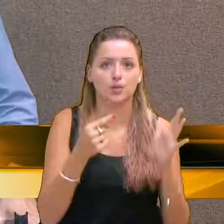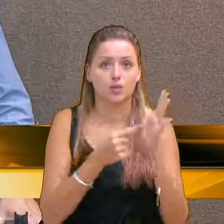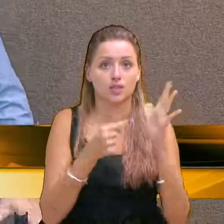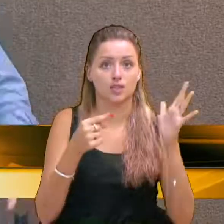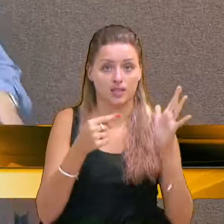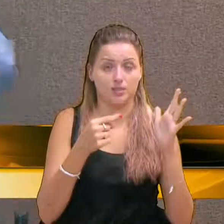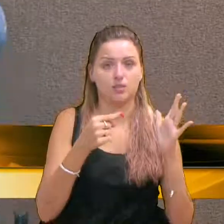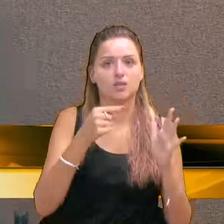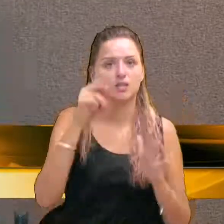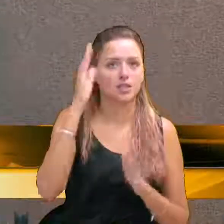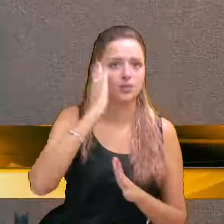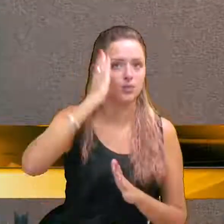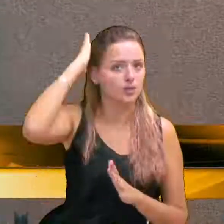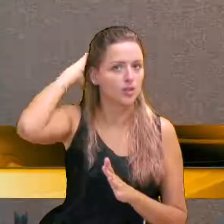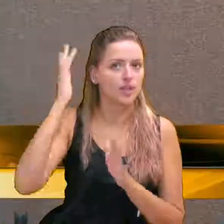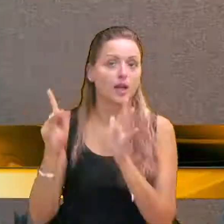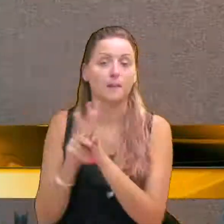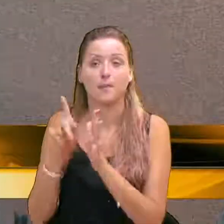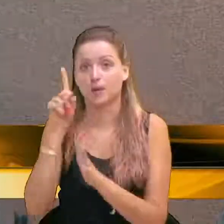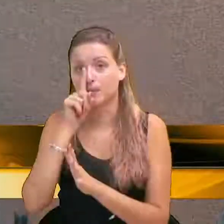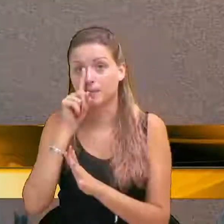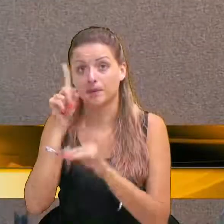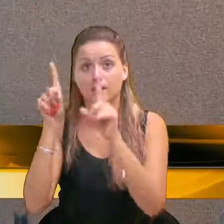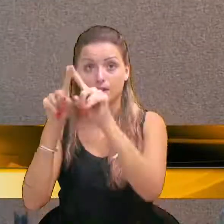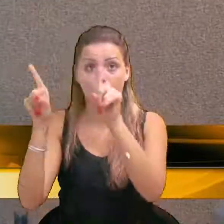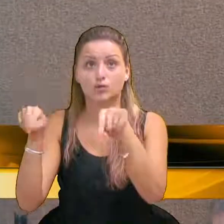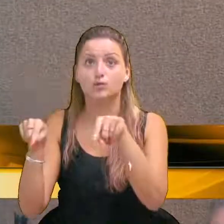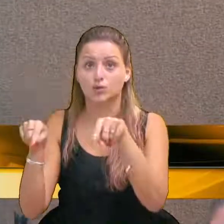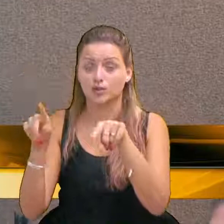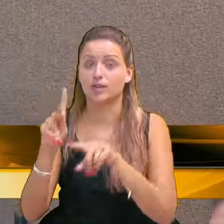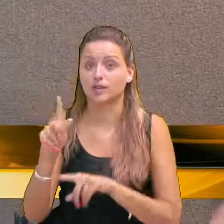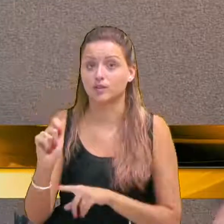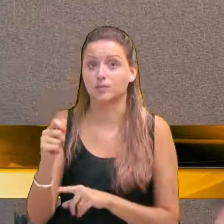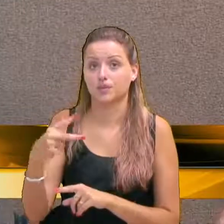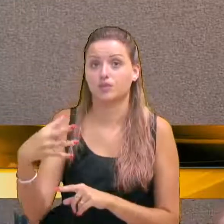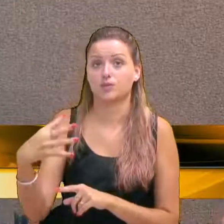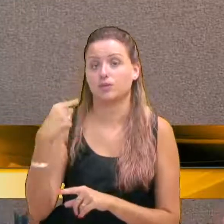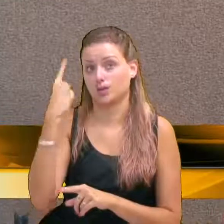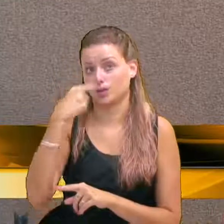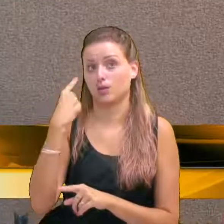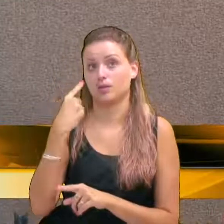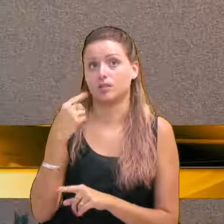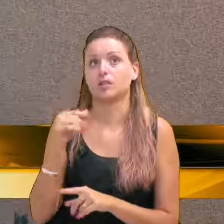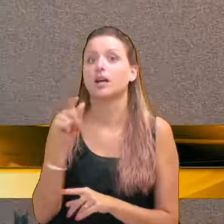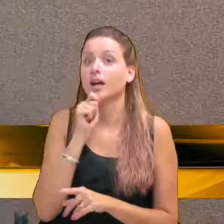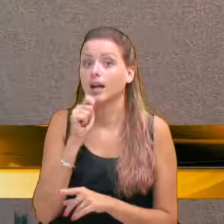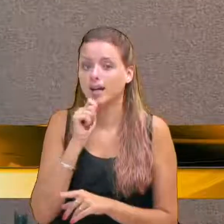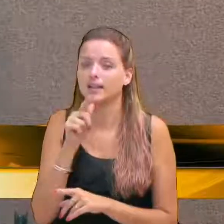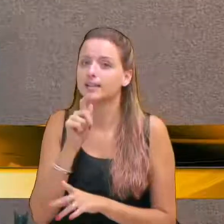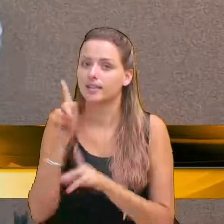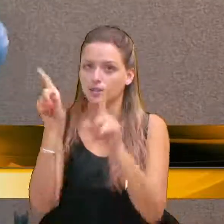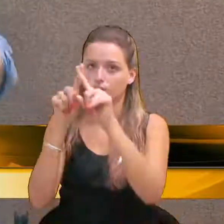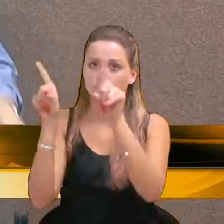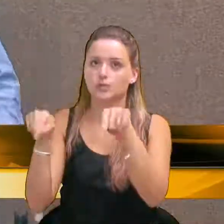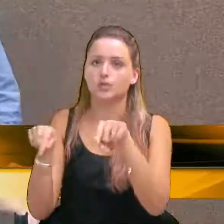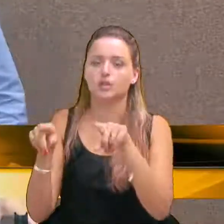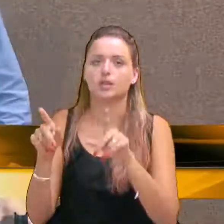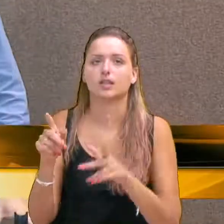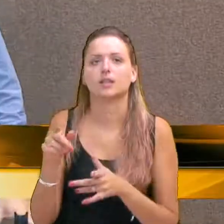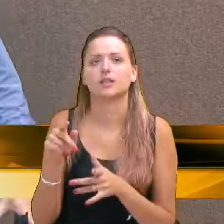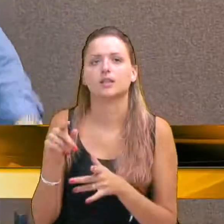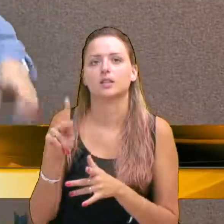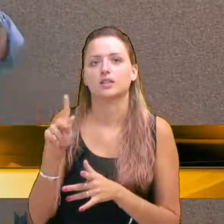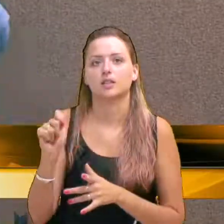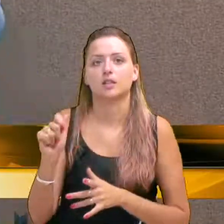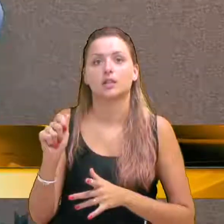era CC, a sua mãe era servidora do pronto atendimento. Ainda é, se eu não me engano, né? Servidora, né?